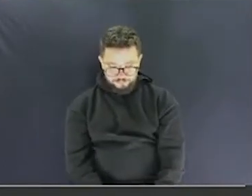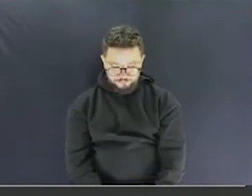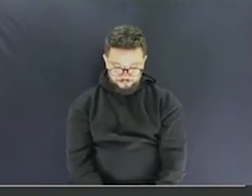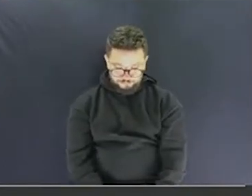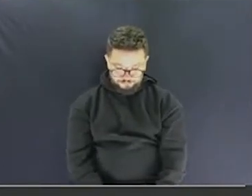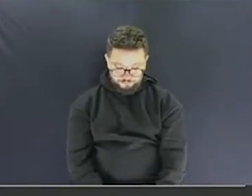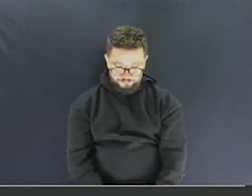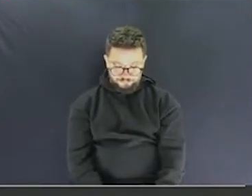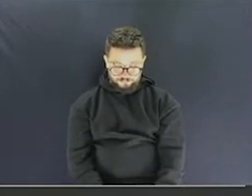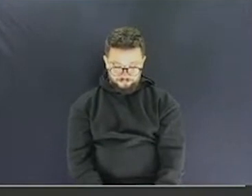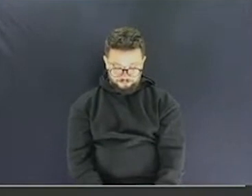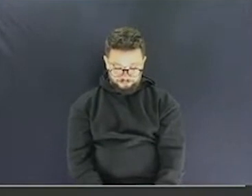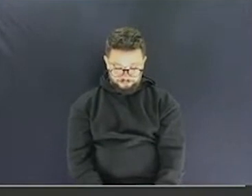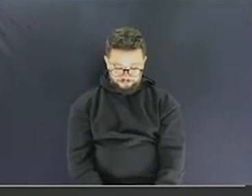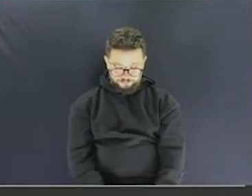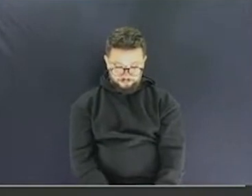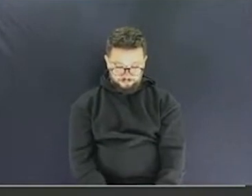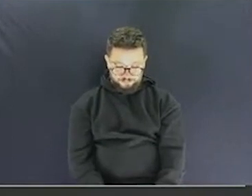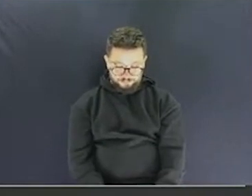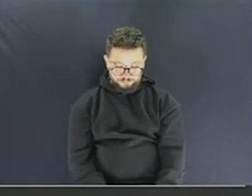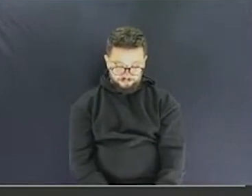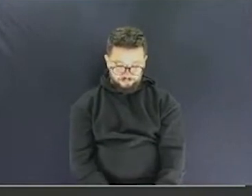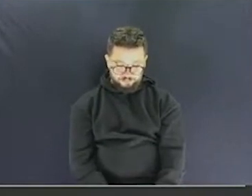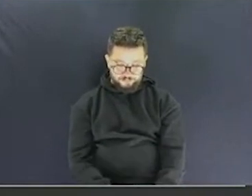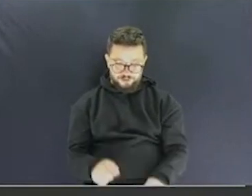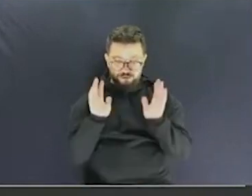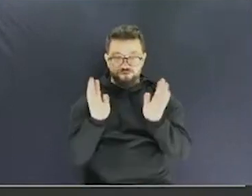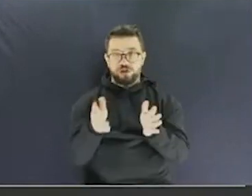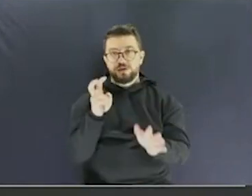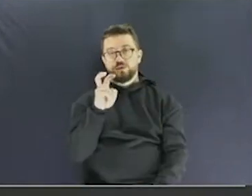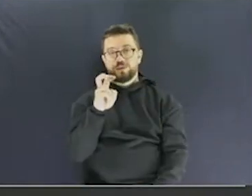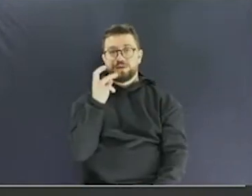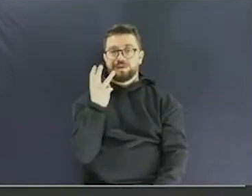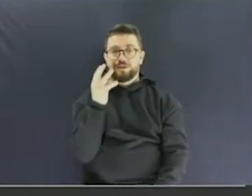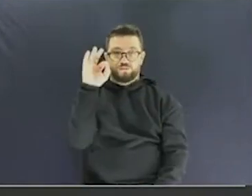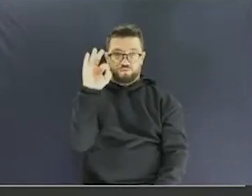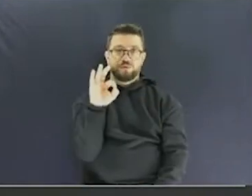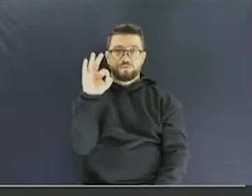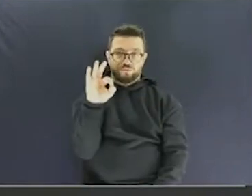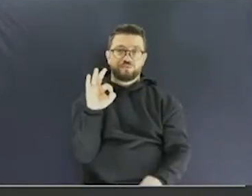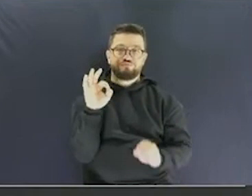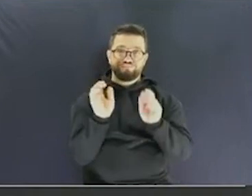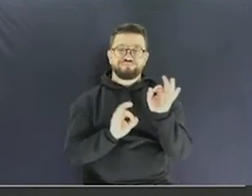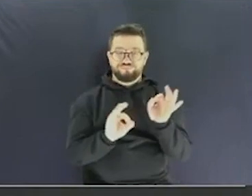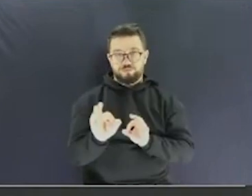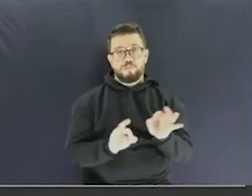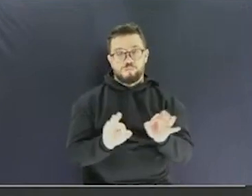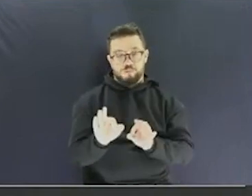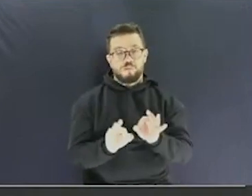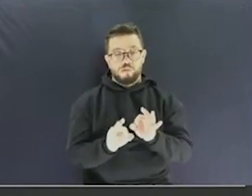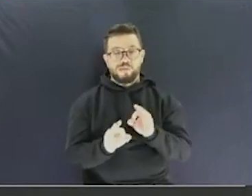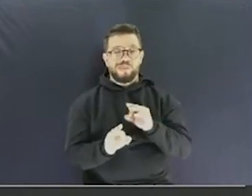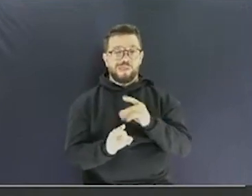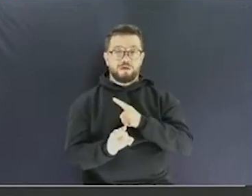a gente tem ali 53%, apesar dele já ter sido entregue nesse ano, mas ele foi depois de dezembro de 23, por